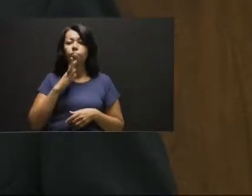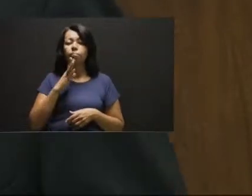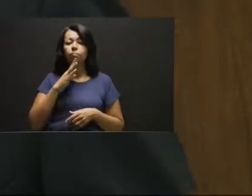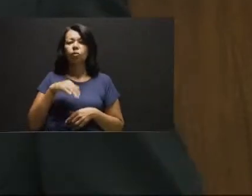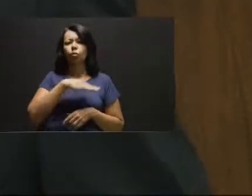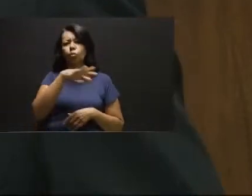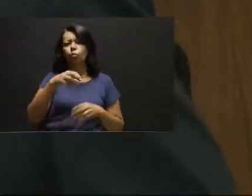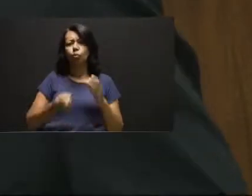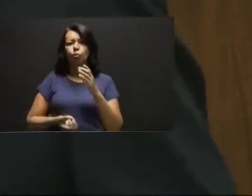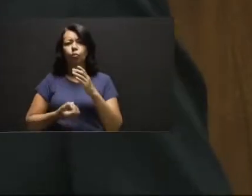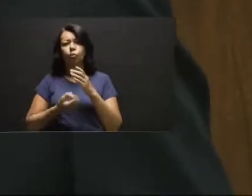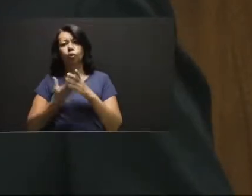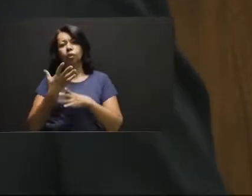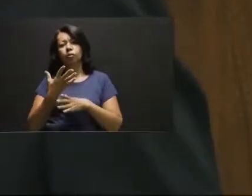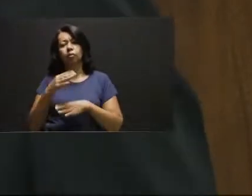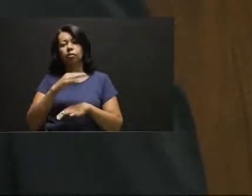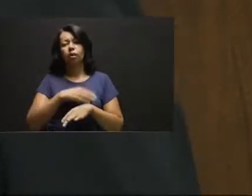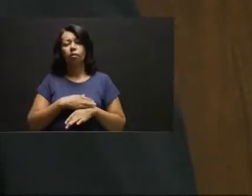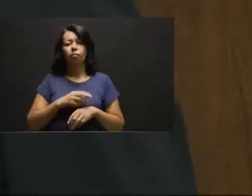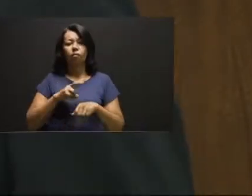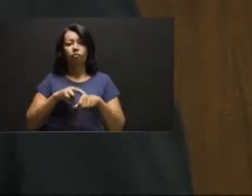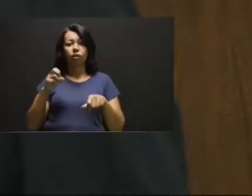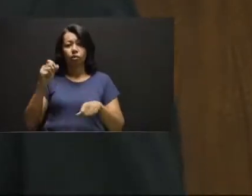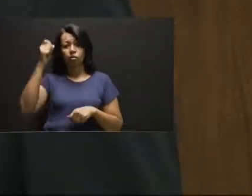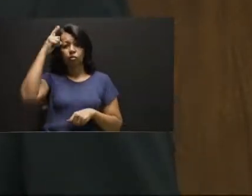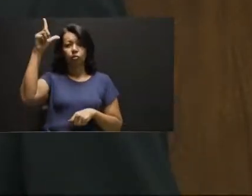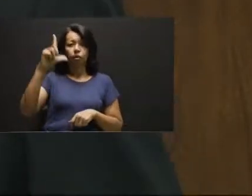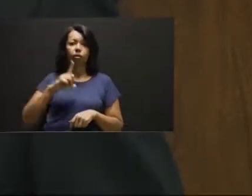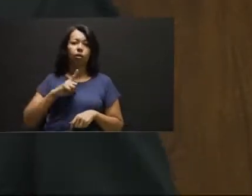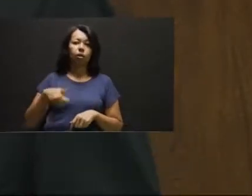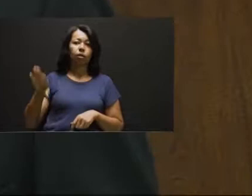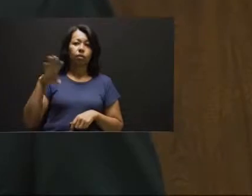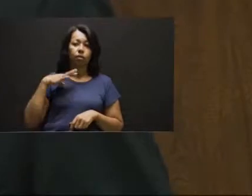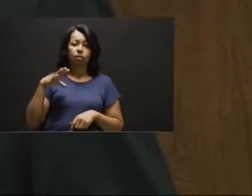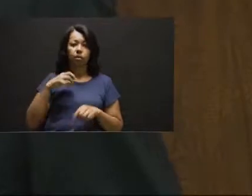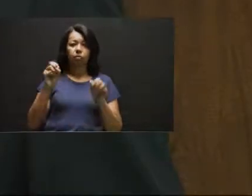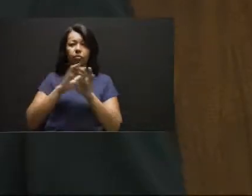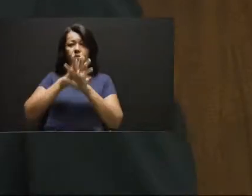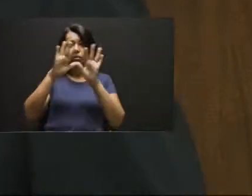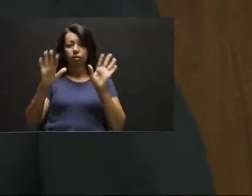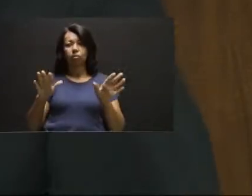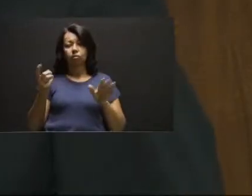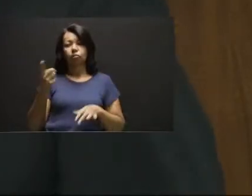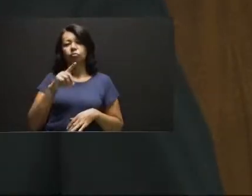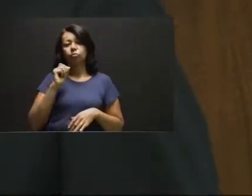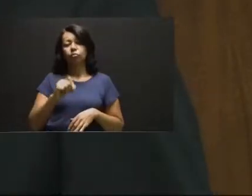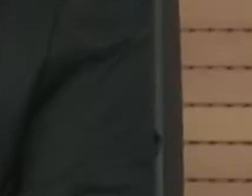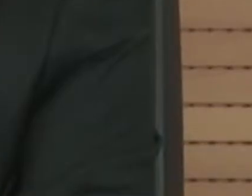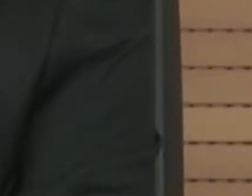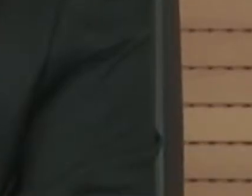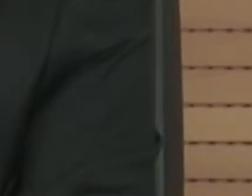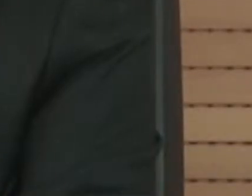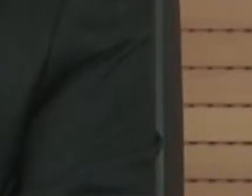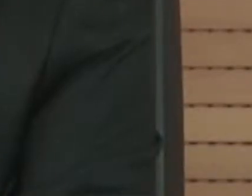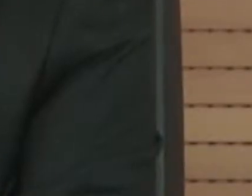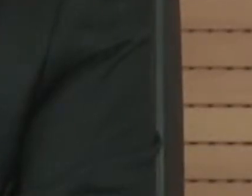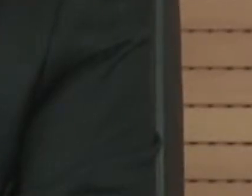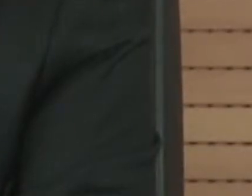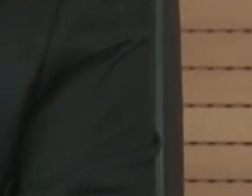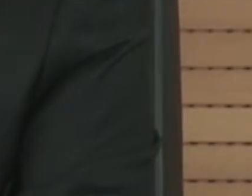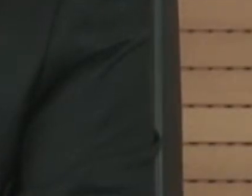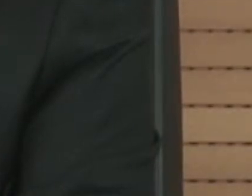da raiz da vocação cultural que nós temos nossa cidade com a declaração um patrimônio cultural imaterial a sessão ordinária